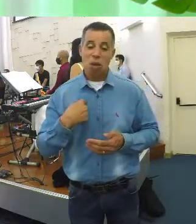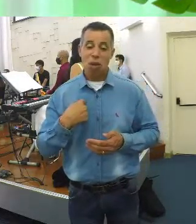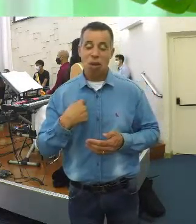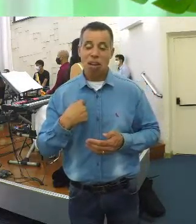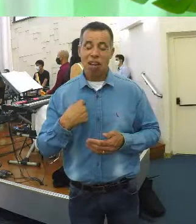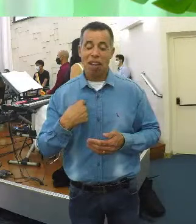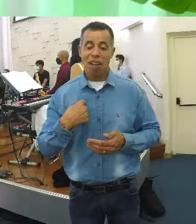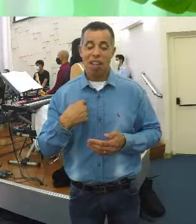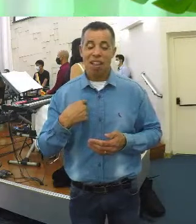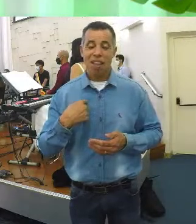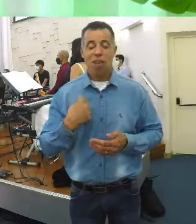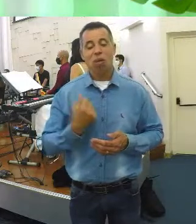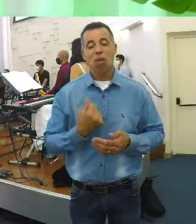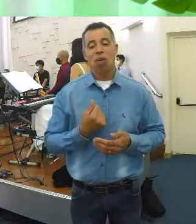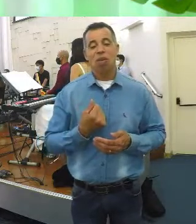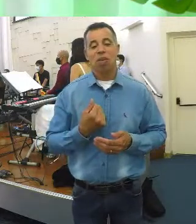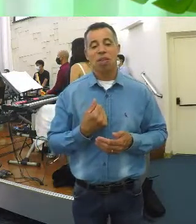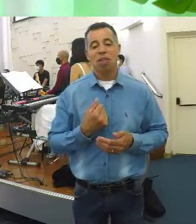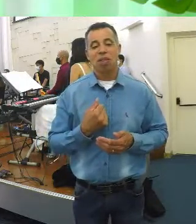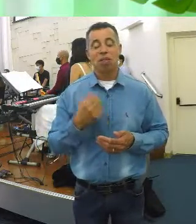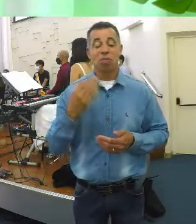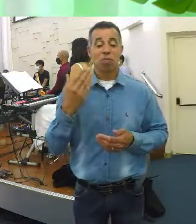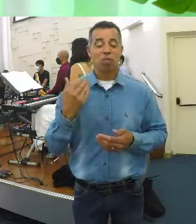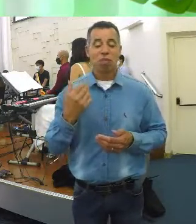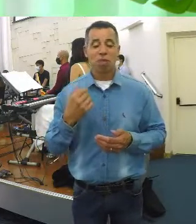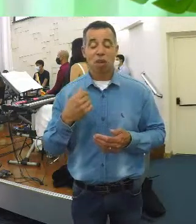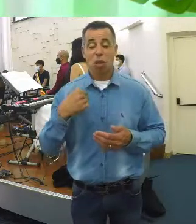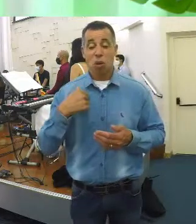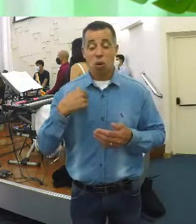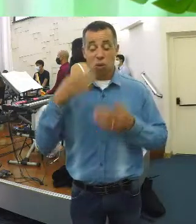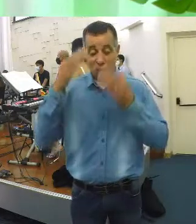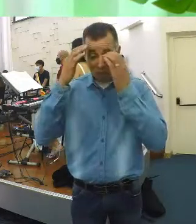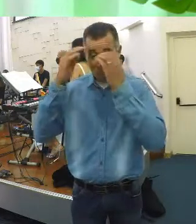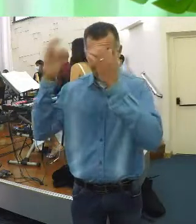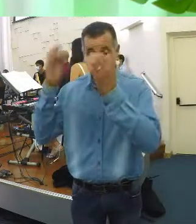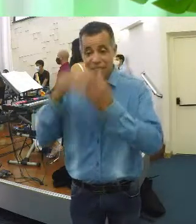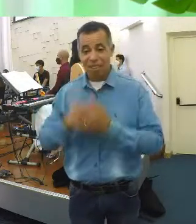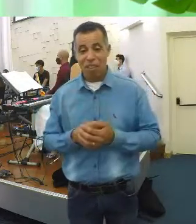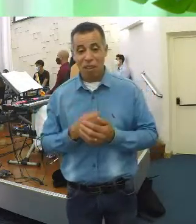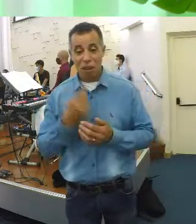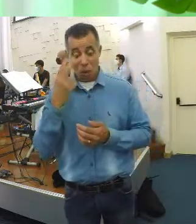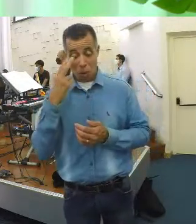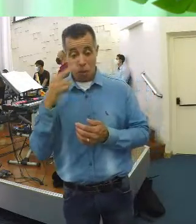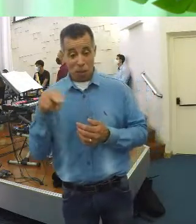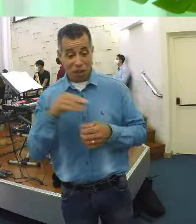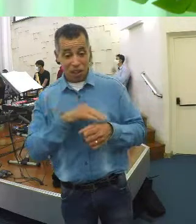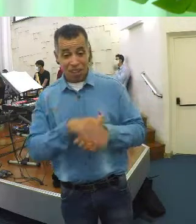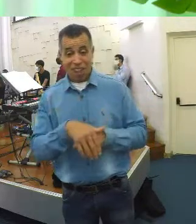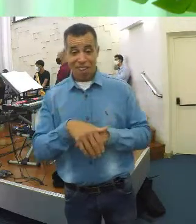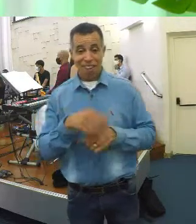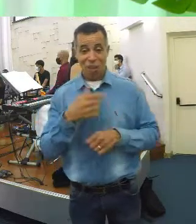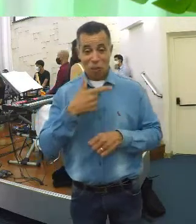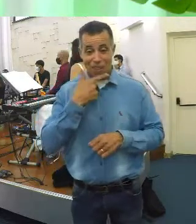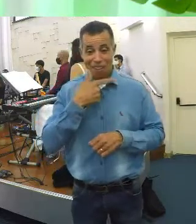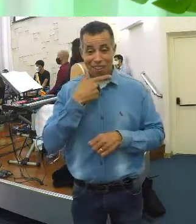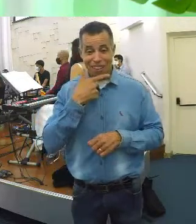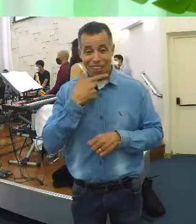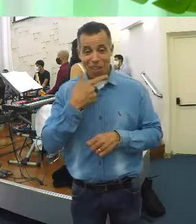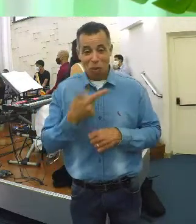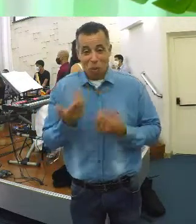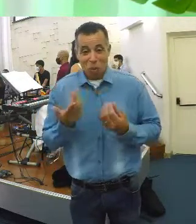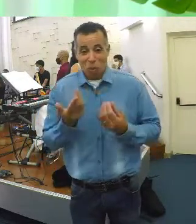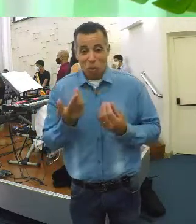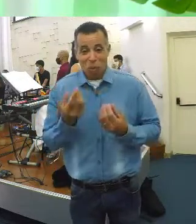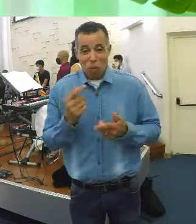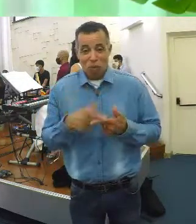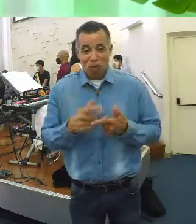grato a Deus por minha vida. Sou muito grato a Deus. Os ministros ficam olhando para mim, irmãos, e rindo, eu não entendo porquê. Mas dizem